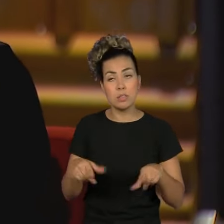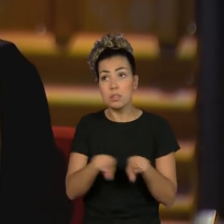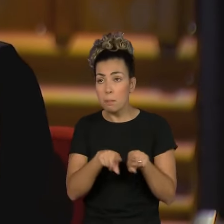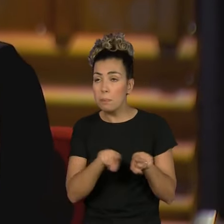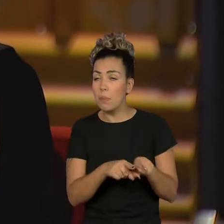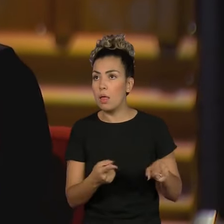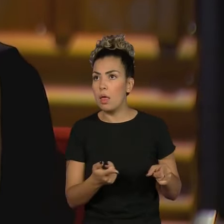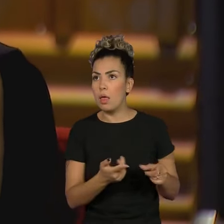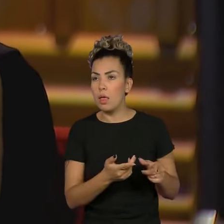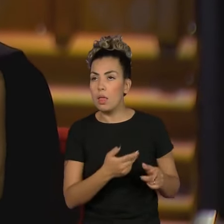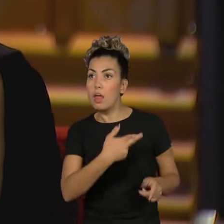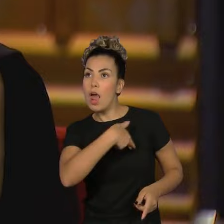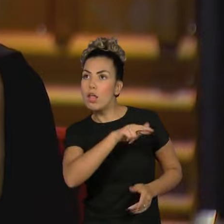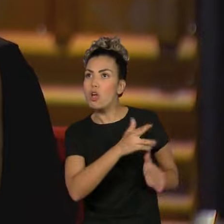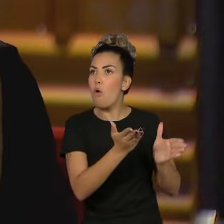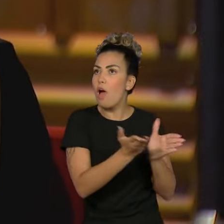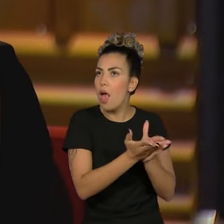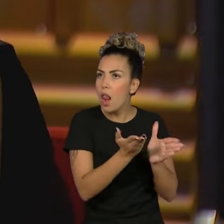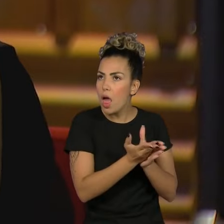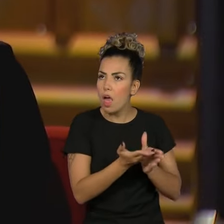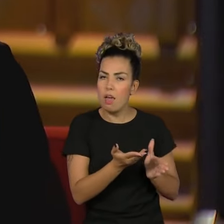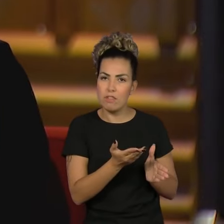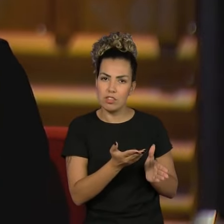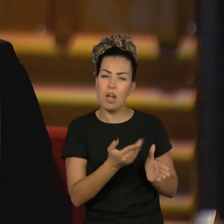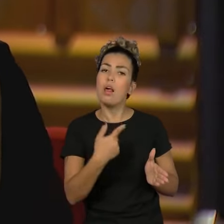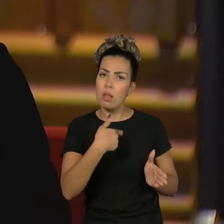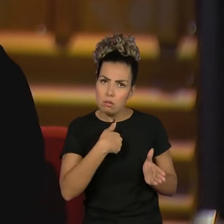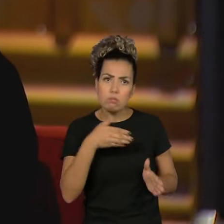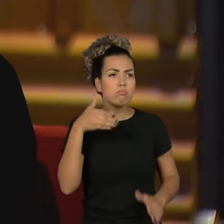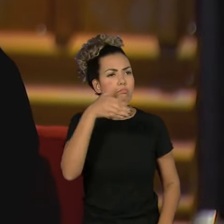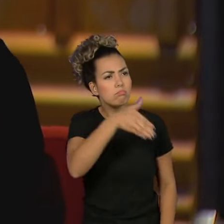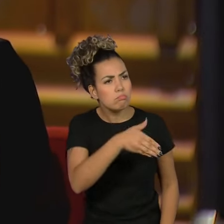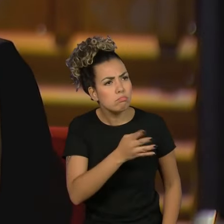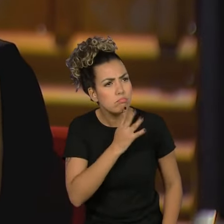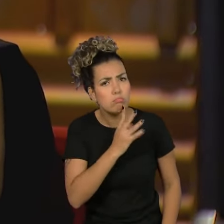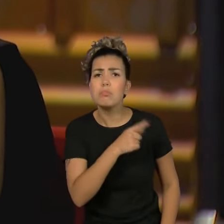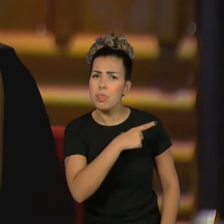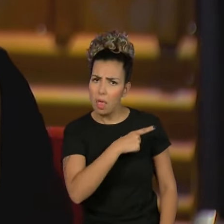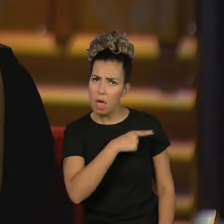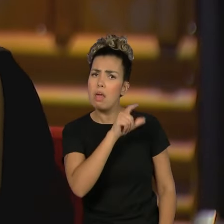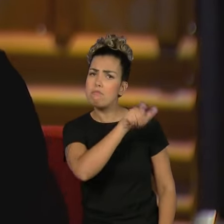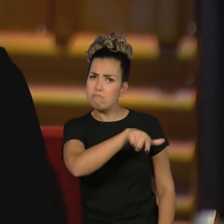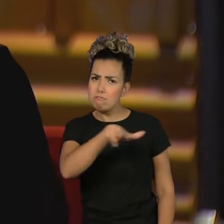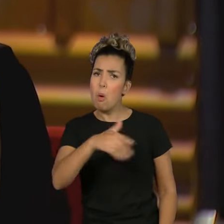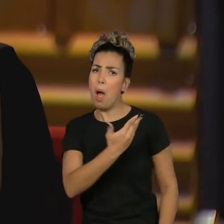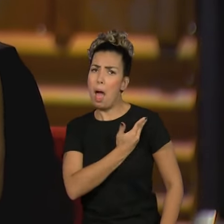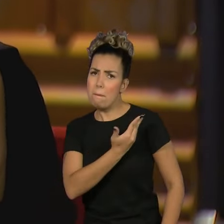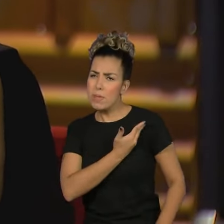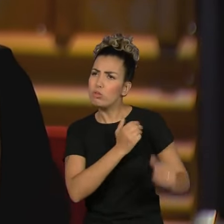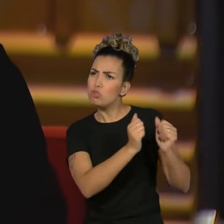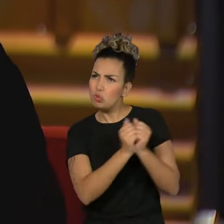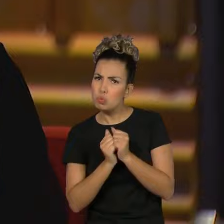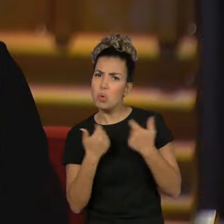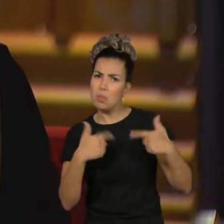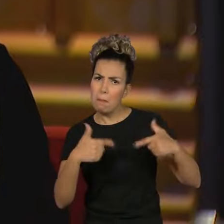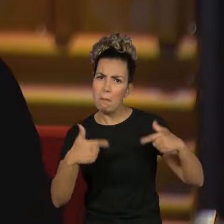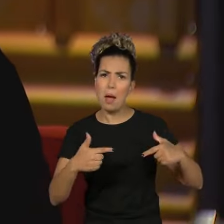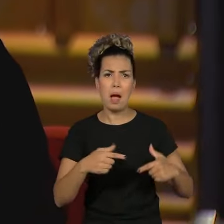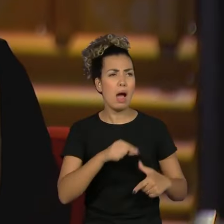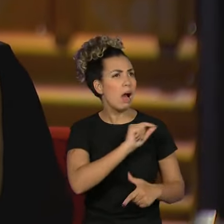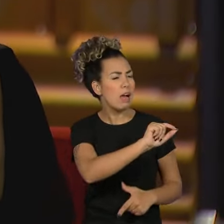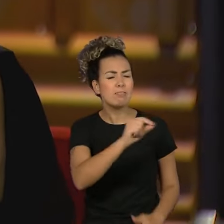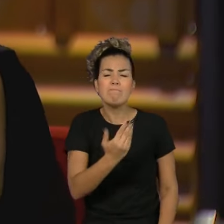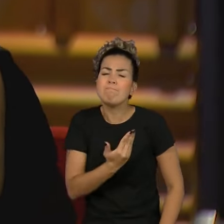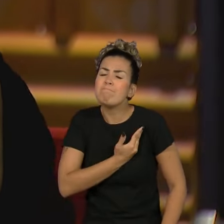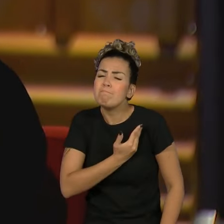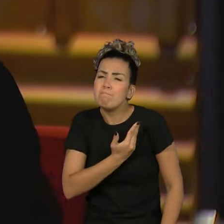espaços eh religiosos evangélicos para entender tenho grandes amigos eh companheiros de trabalho pesquisadores e grandes amigos